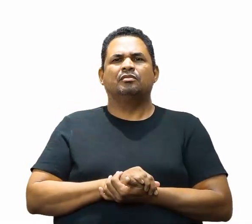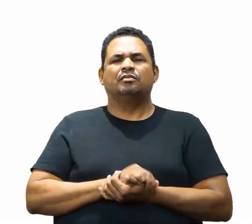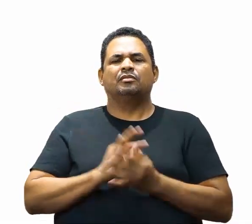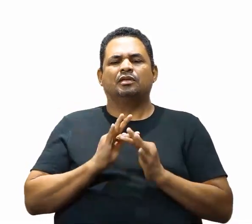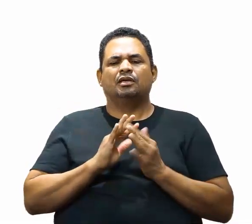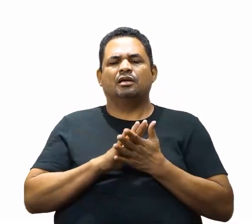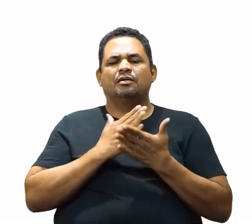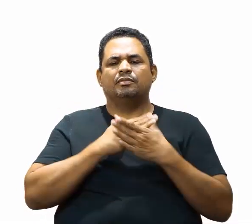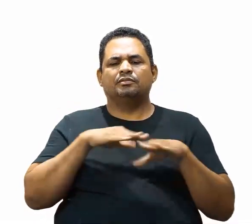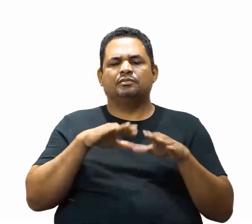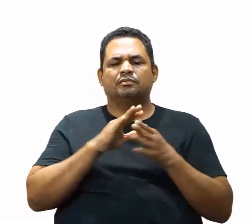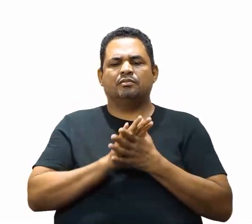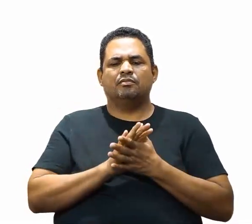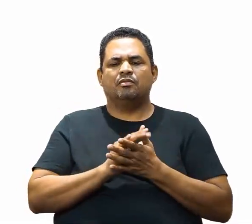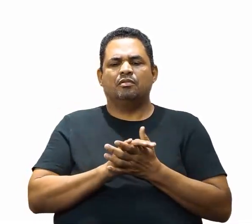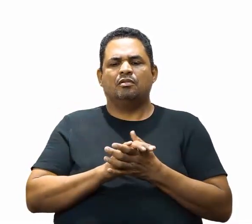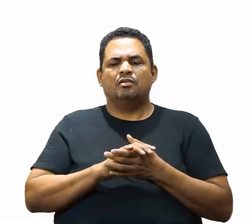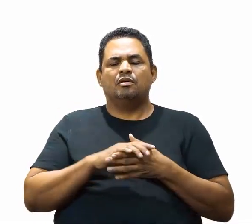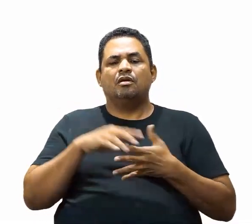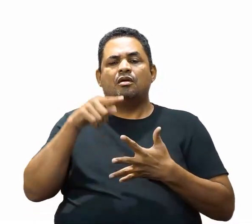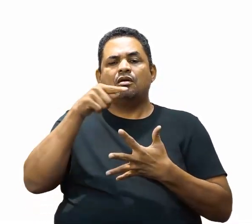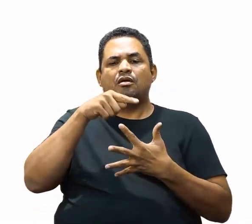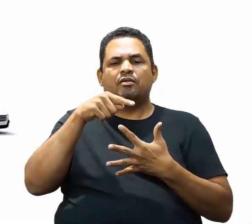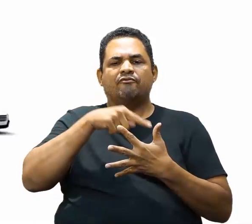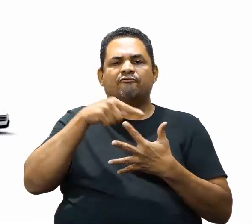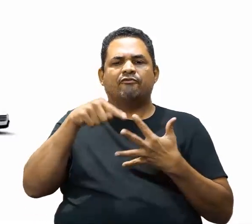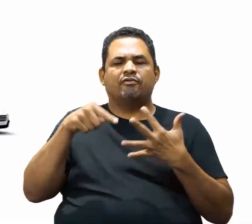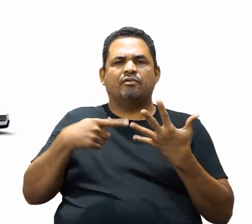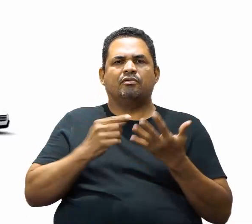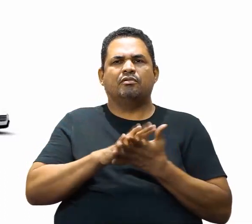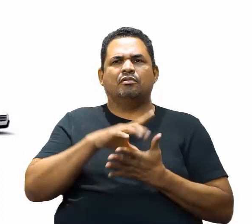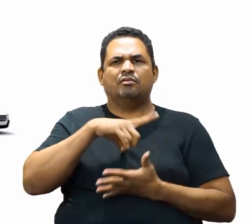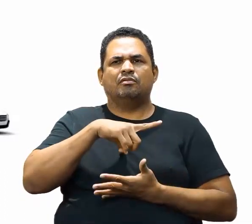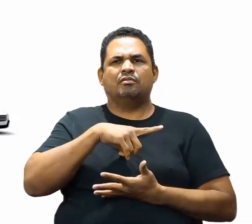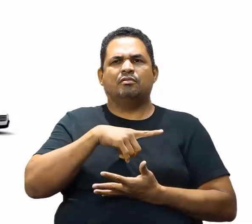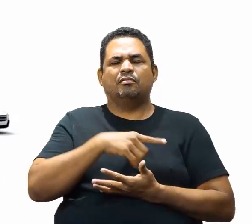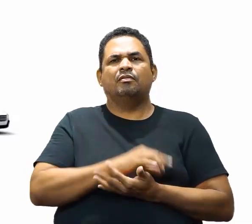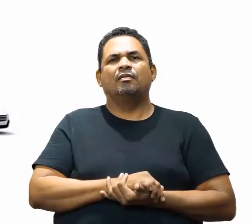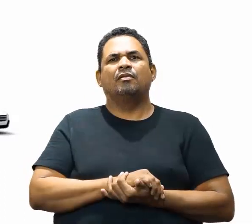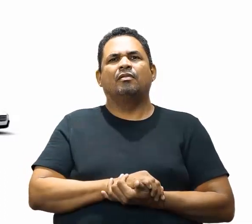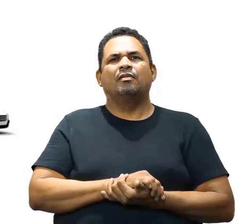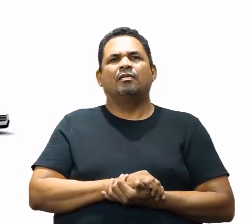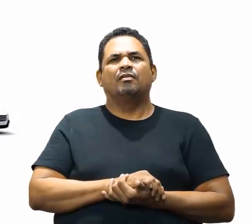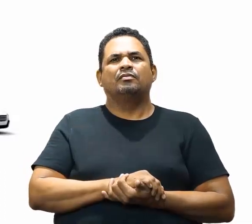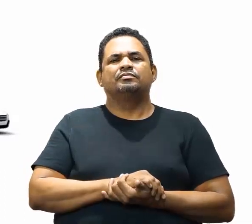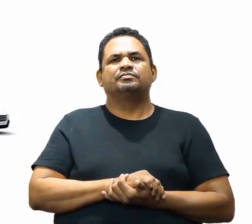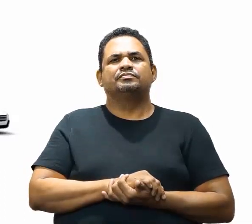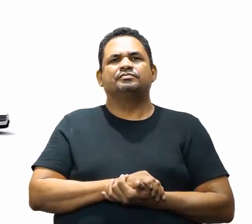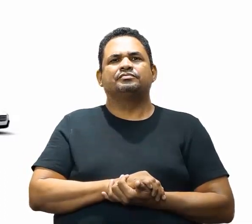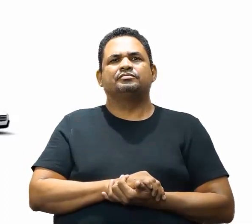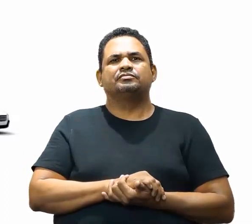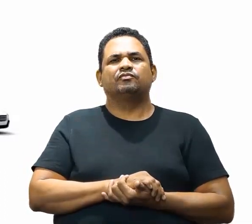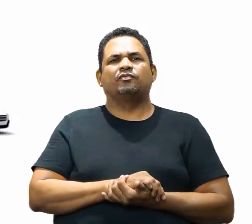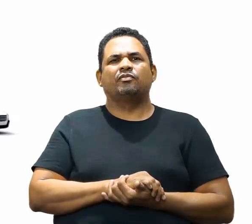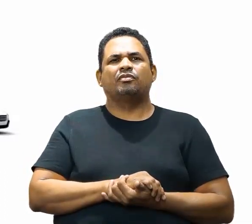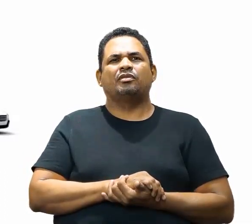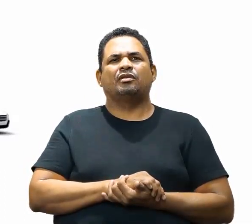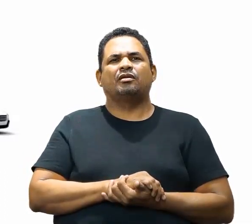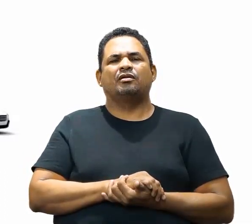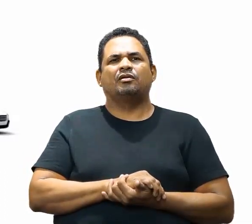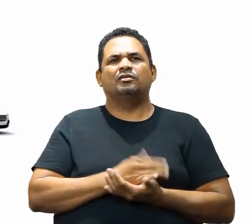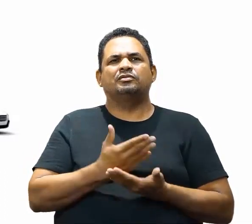palavras terminadas em vogal, eu vou acrescentar o S. Isso mesmo. Quando a palavra terminar